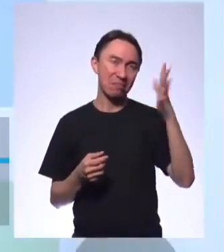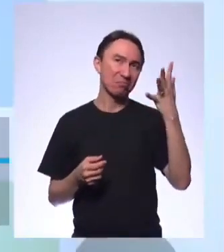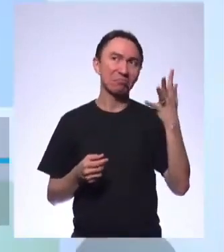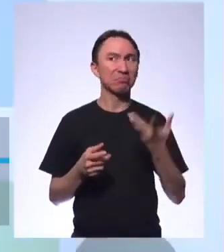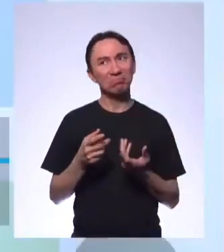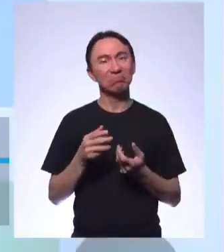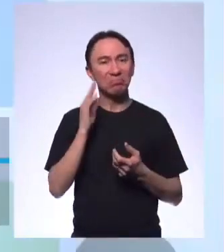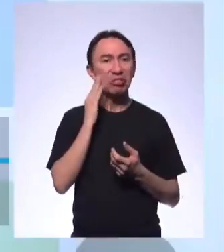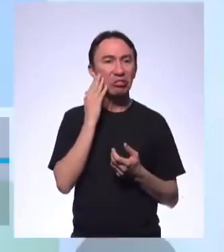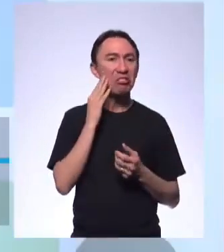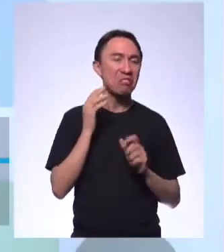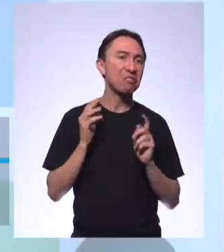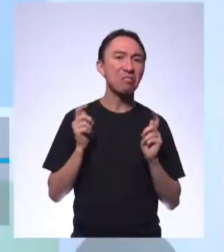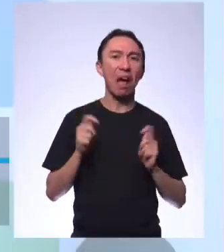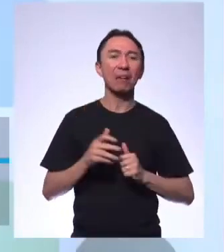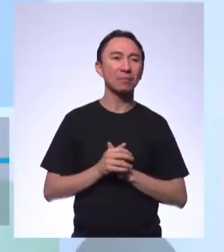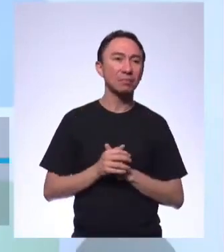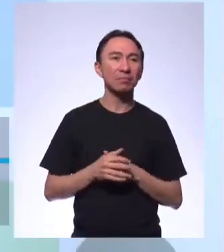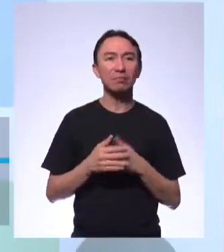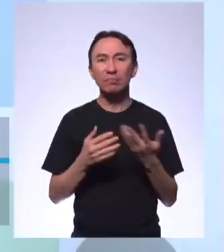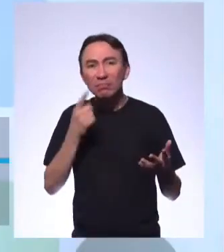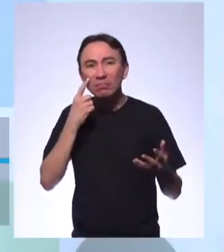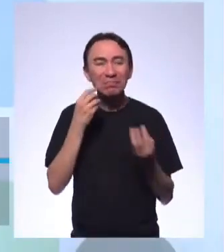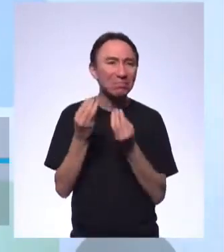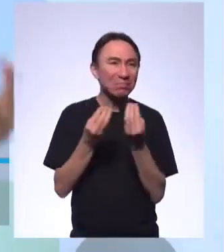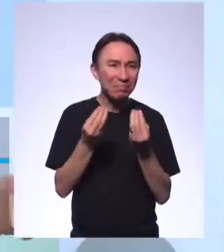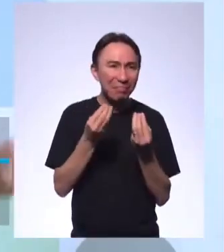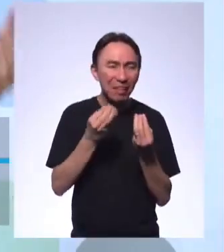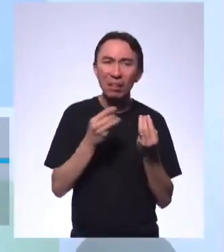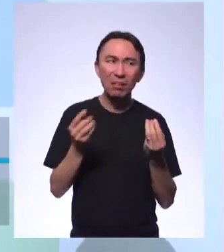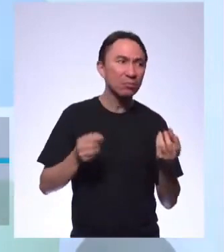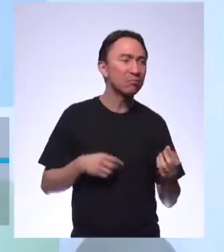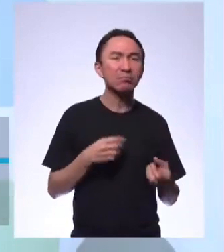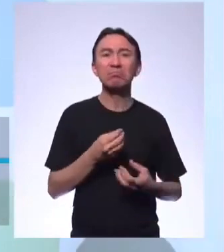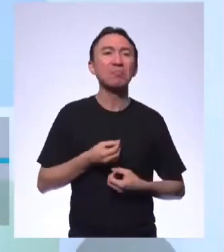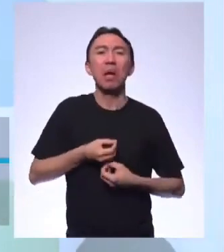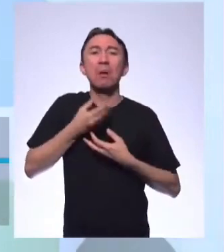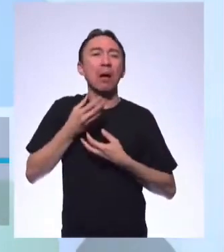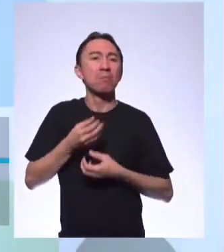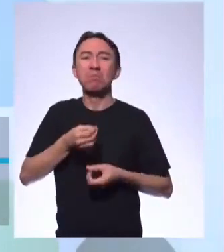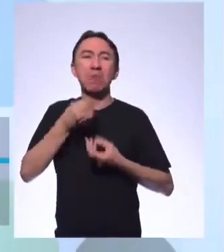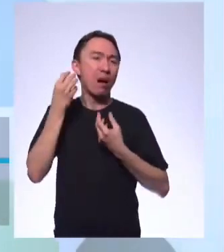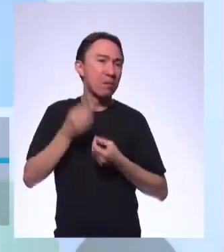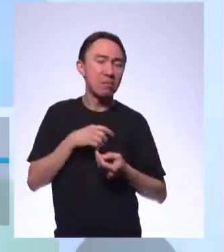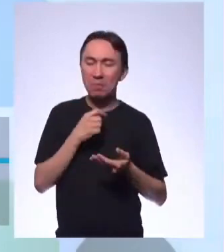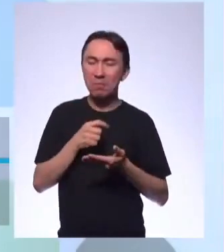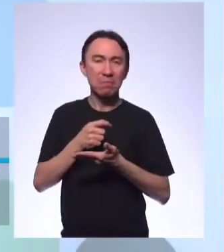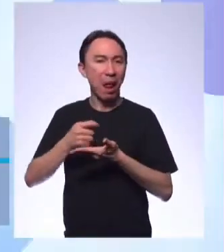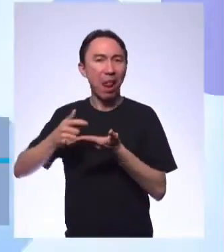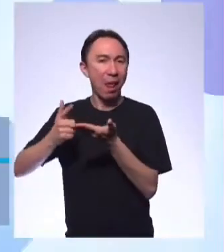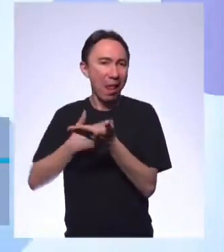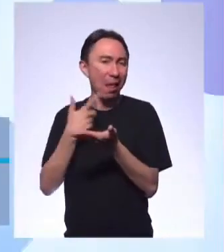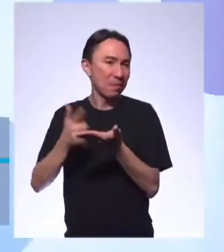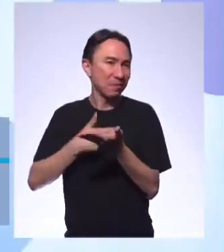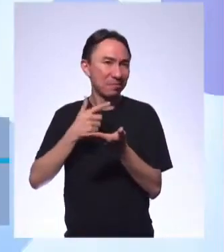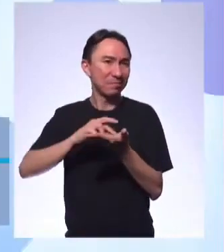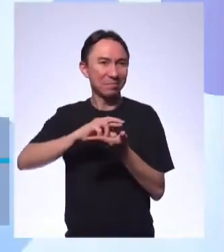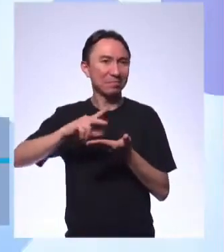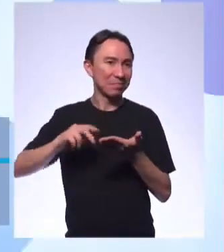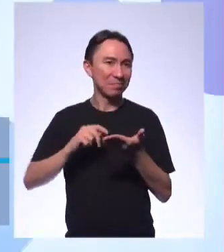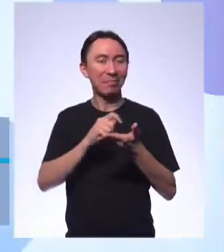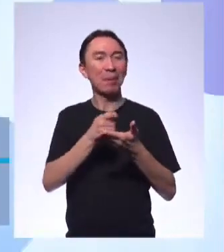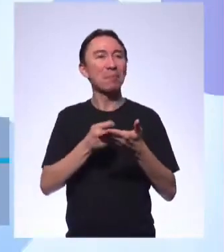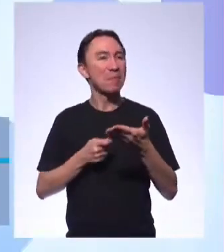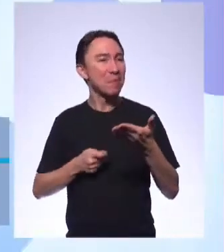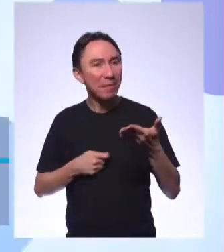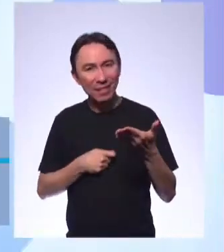uma inspiração para ele naquele momento, Sim, né? Não está imitando, isso. mas ele está se inspirando para criar a sua própria As leituras. escrevivência. E escrevem,